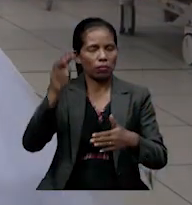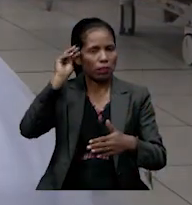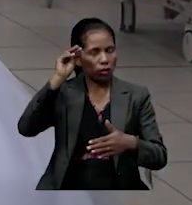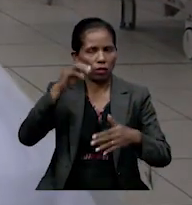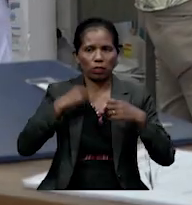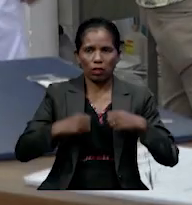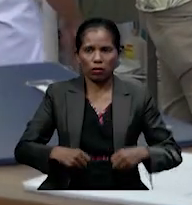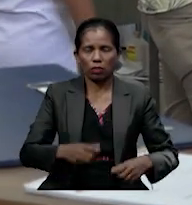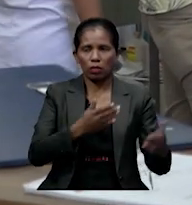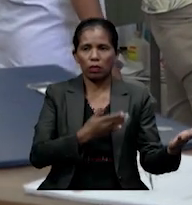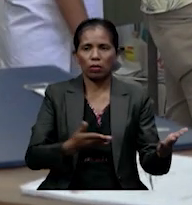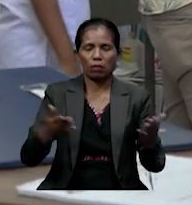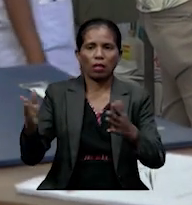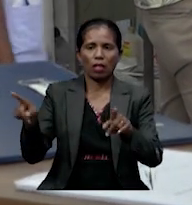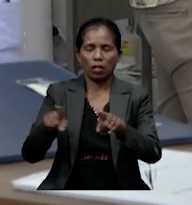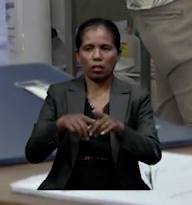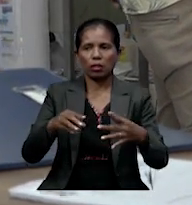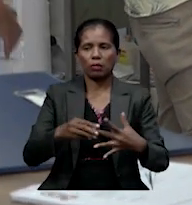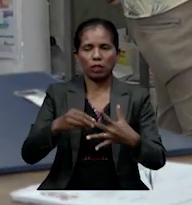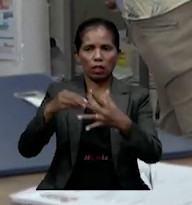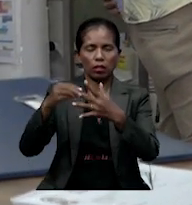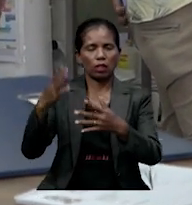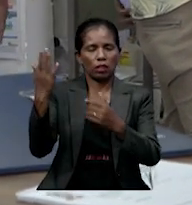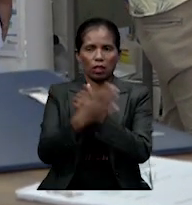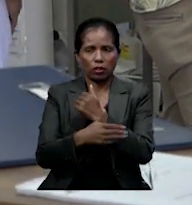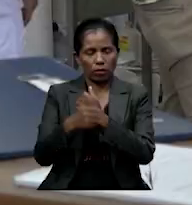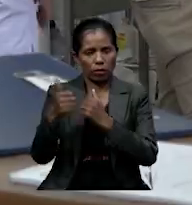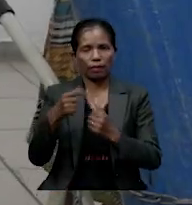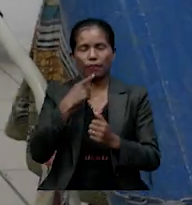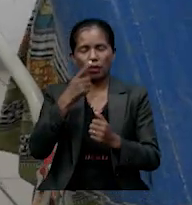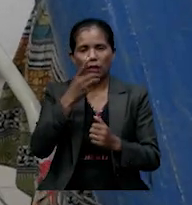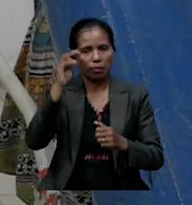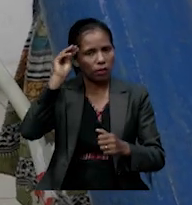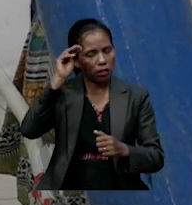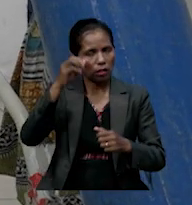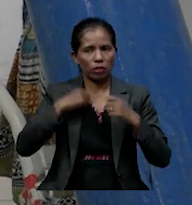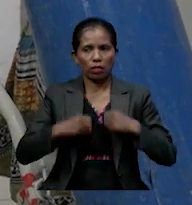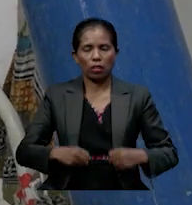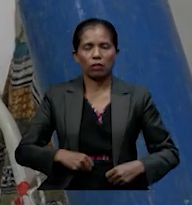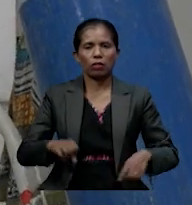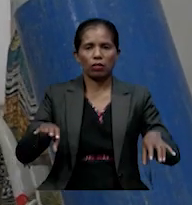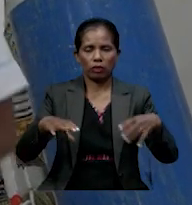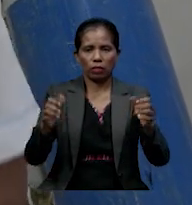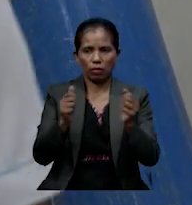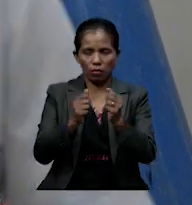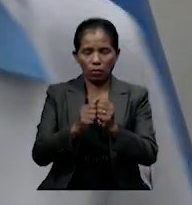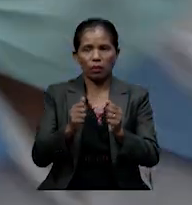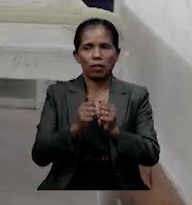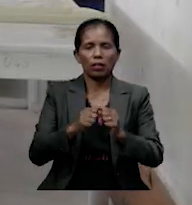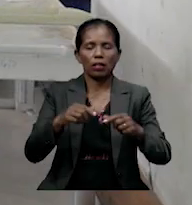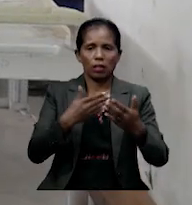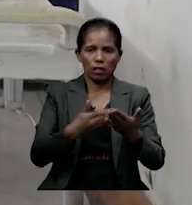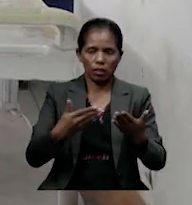Saúde haruka bahasa especialista e harailiur. Também ne, Odete declara, Ministério de Saúde se esforço atubele e equipamento